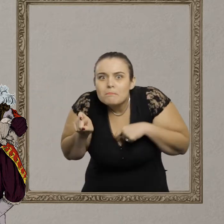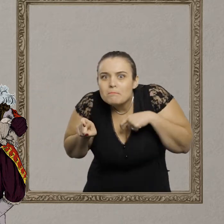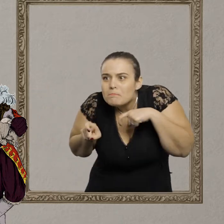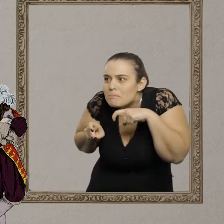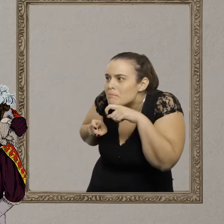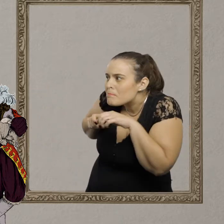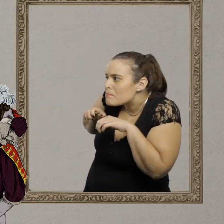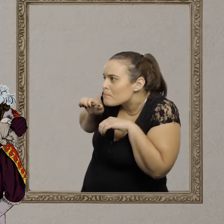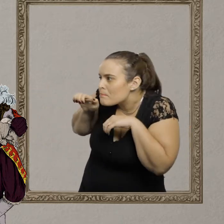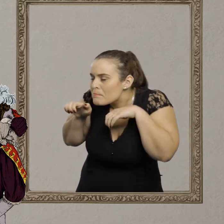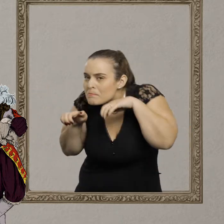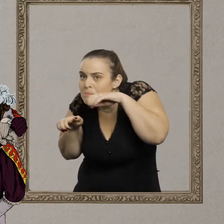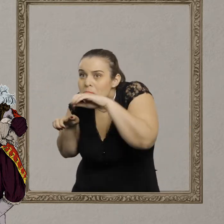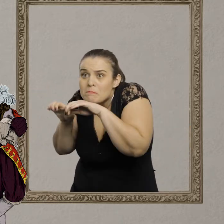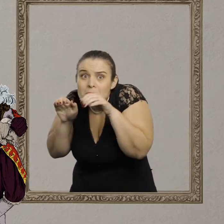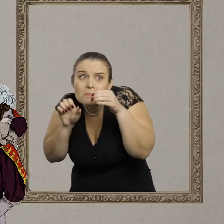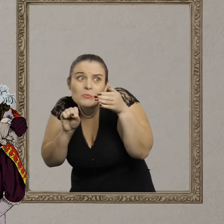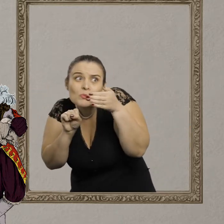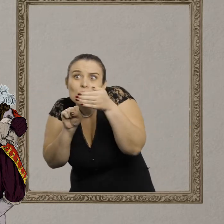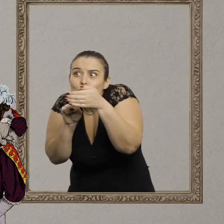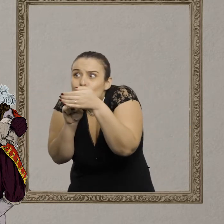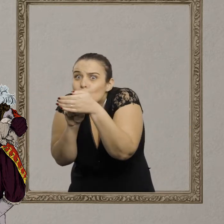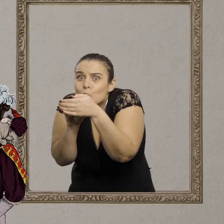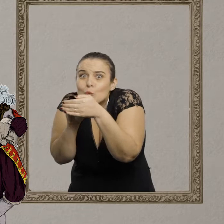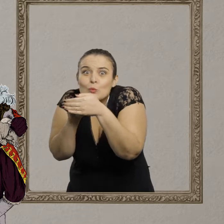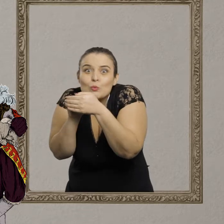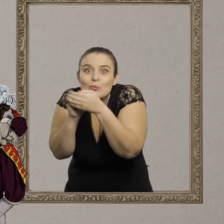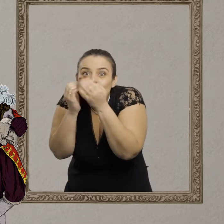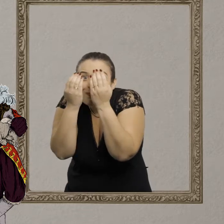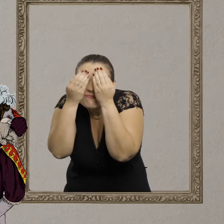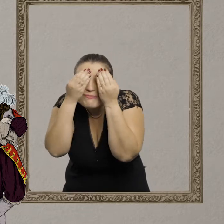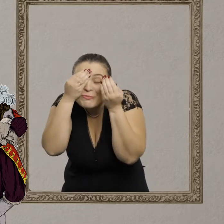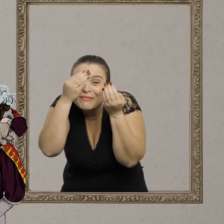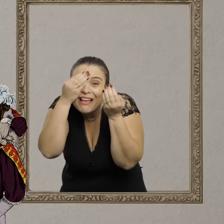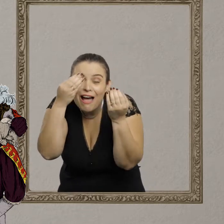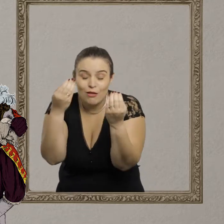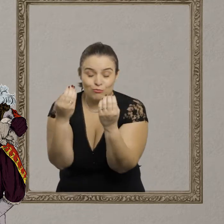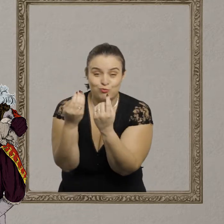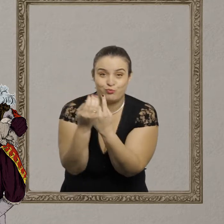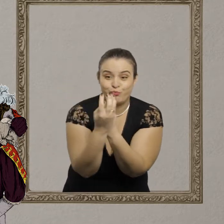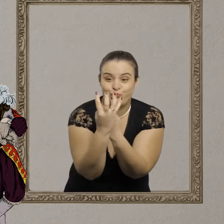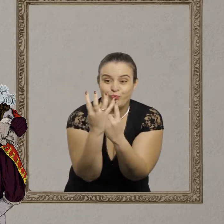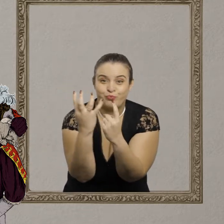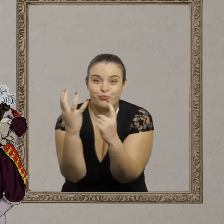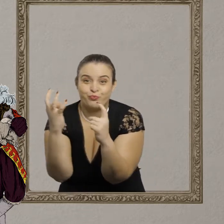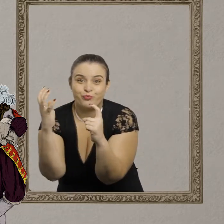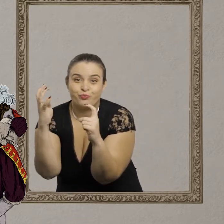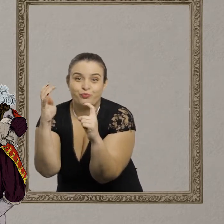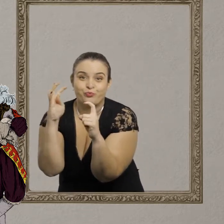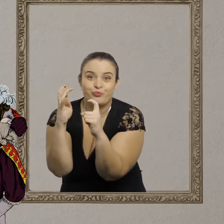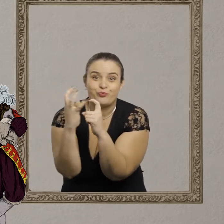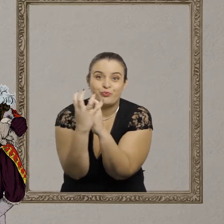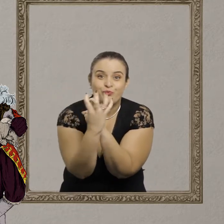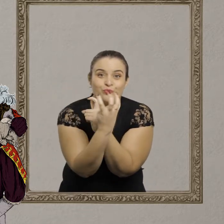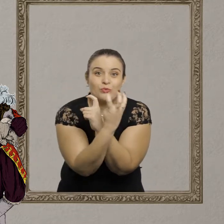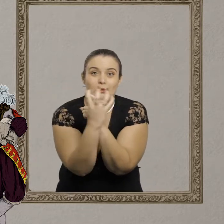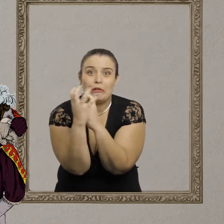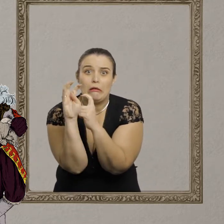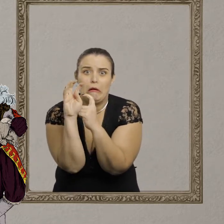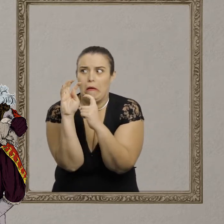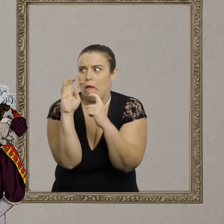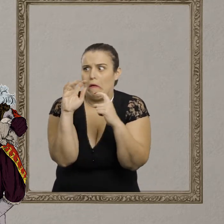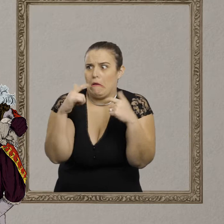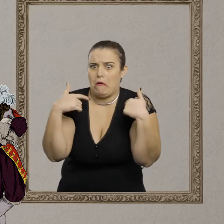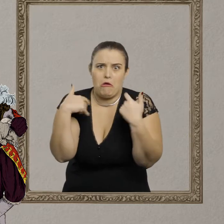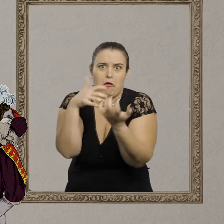pediu para os piratas o esconderem. Os piratas fizeram um círculo em volta do capitão. Os piratas nem pensaram